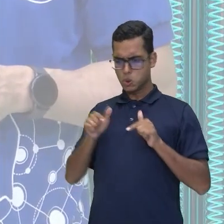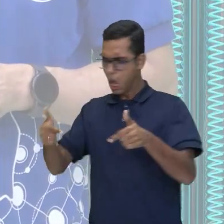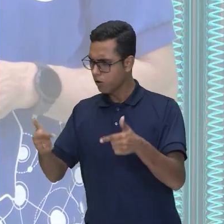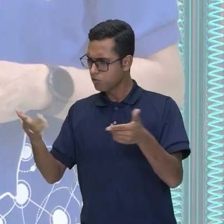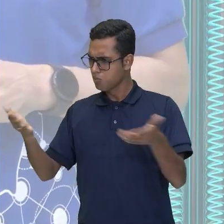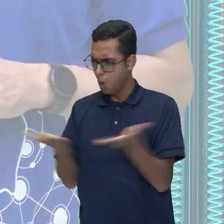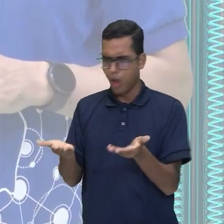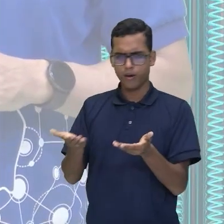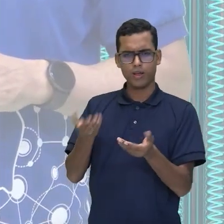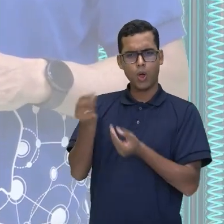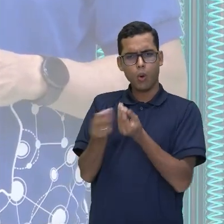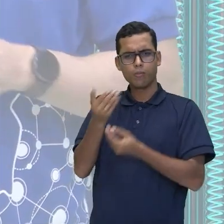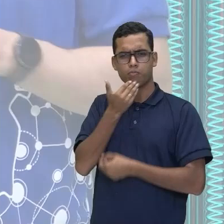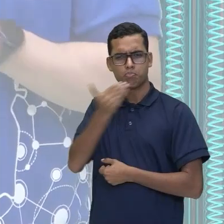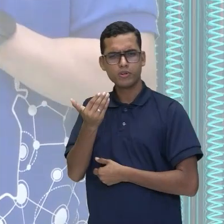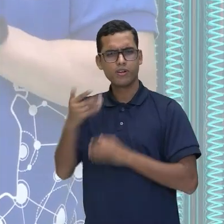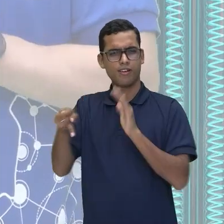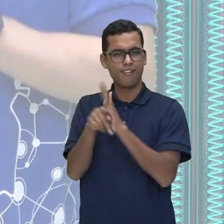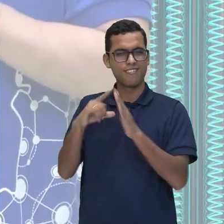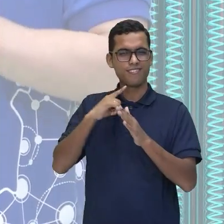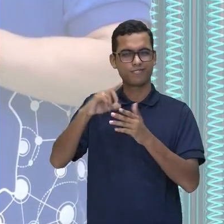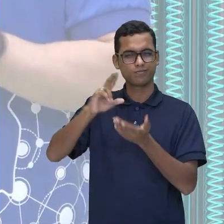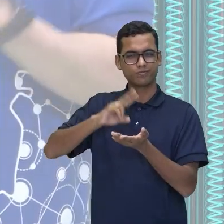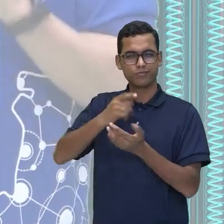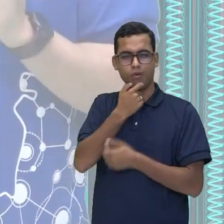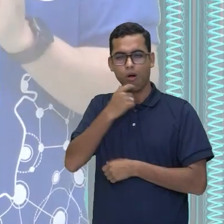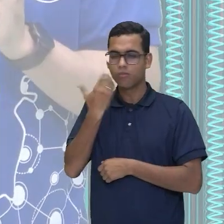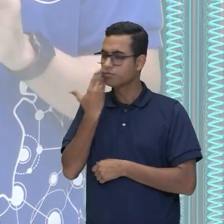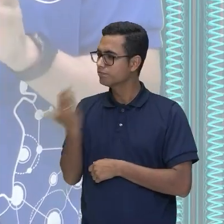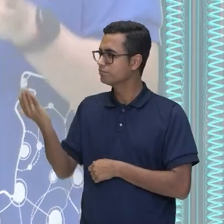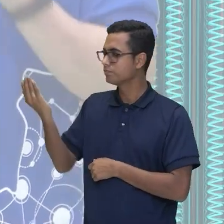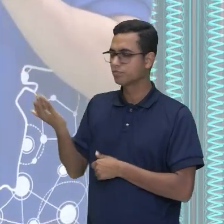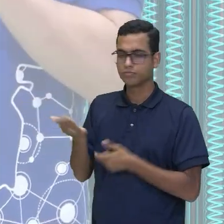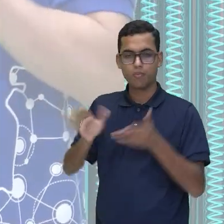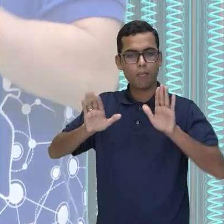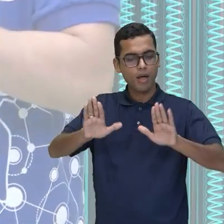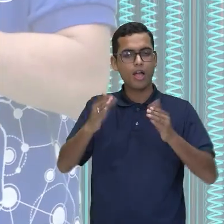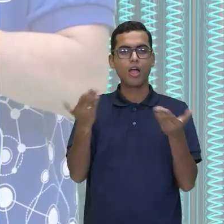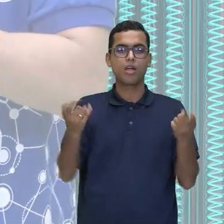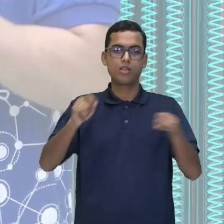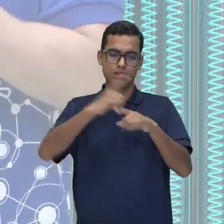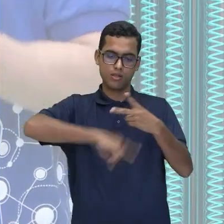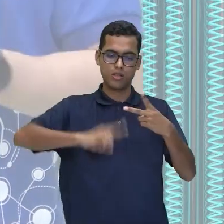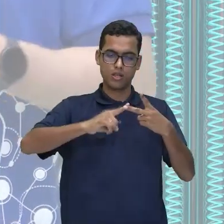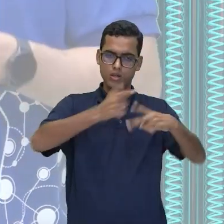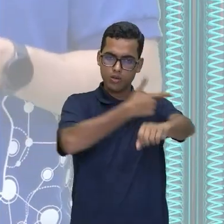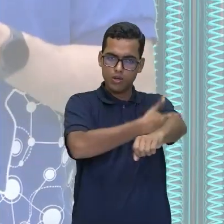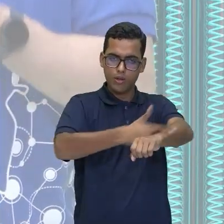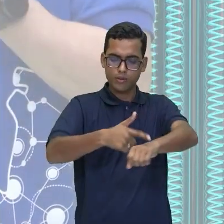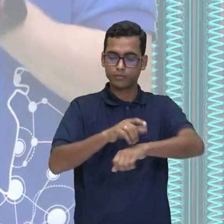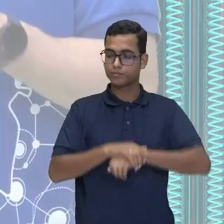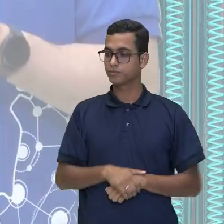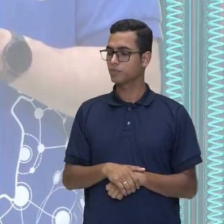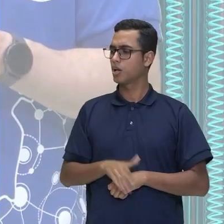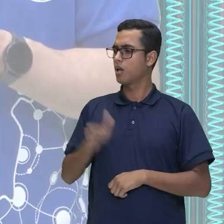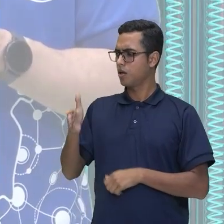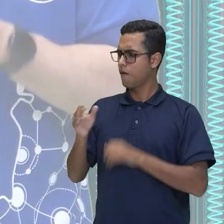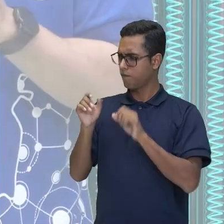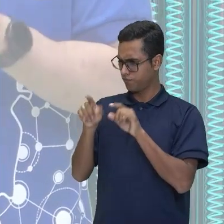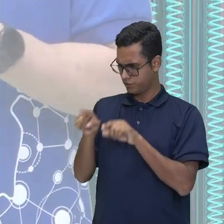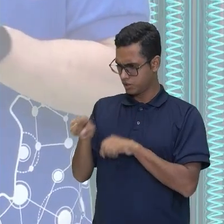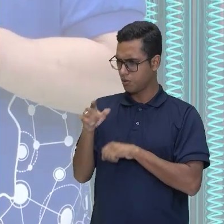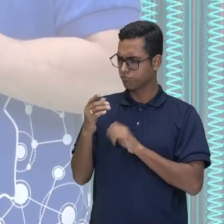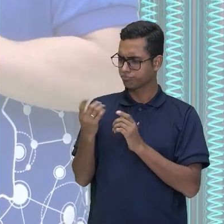pedido? Can you do it immediately, please? Poderia, ou então, você pode fazer isso